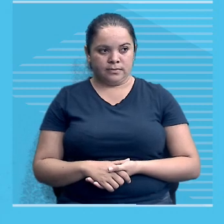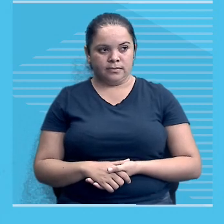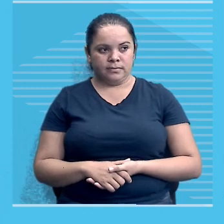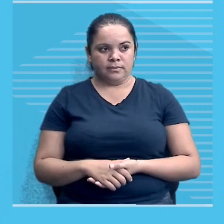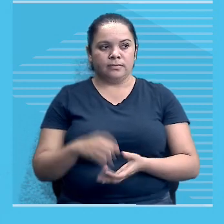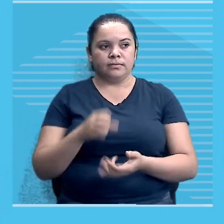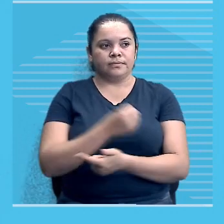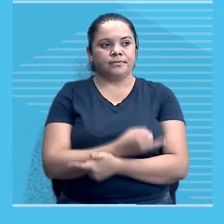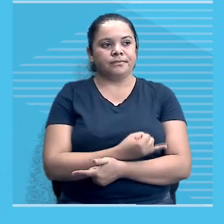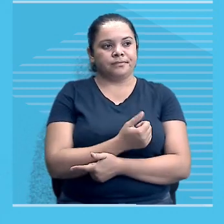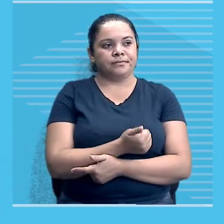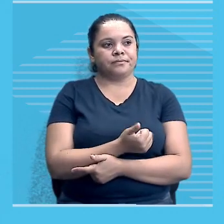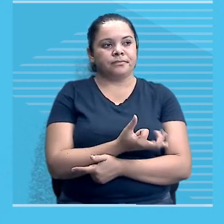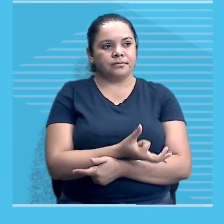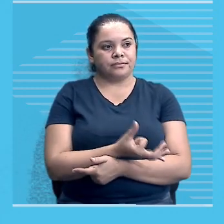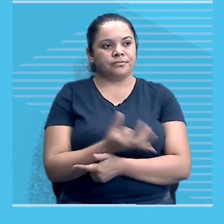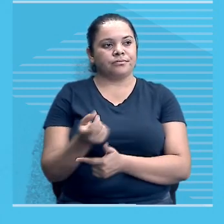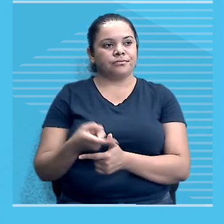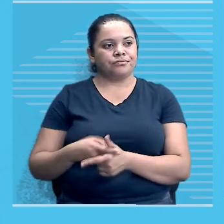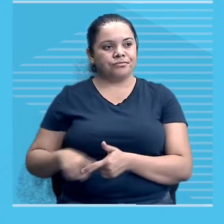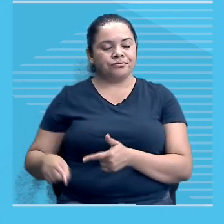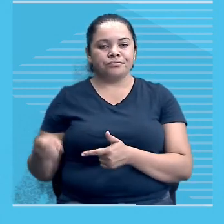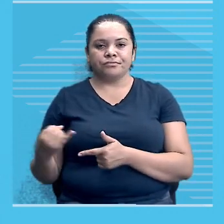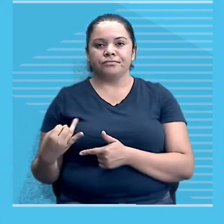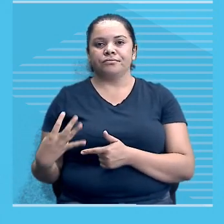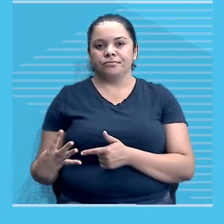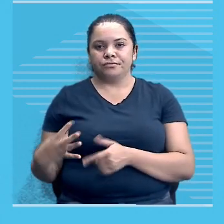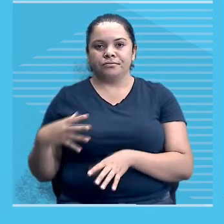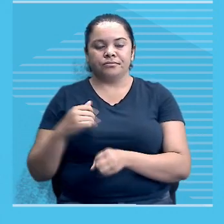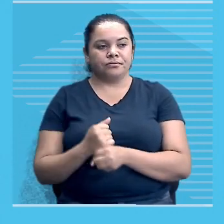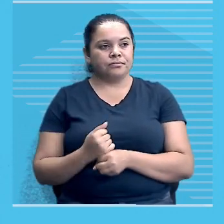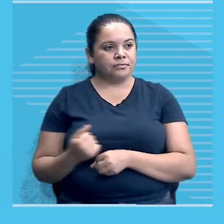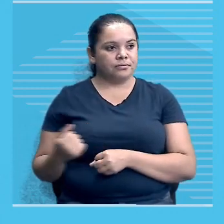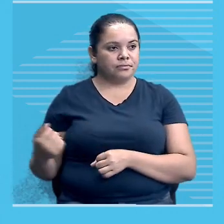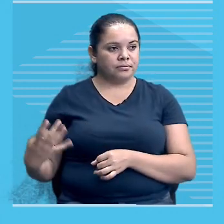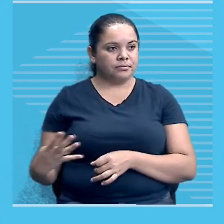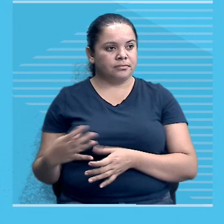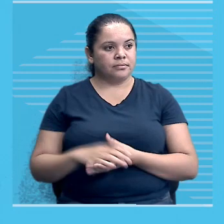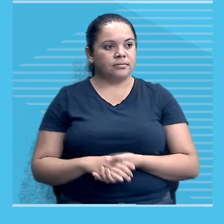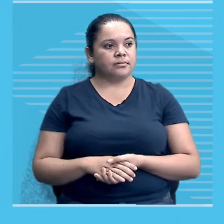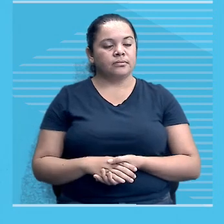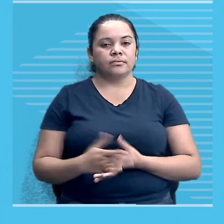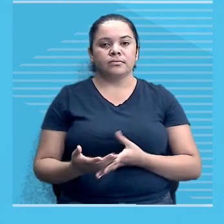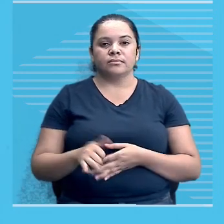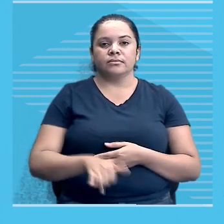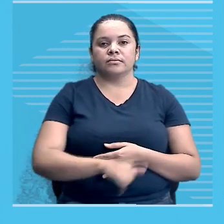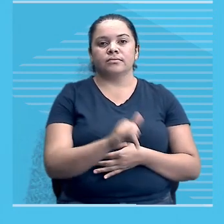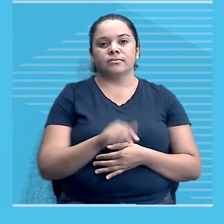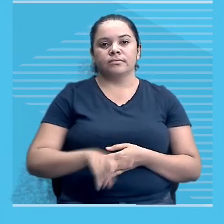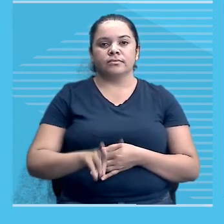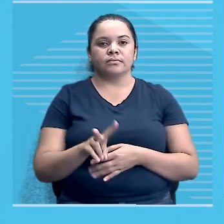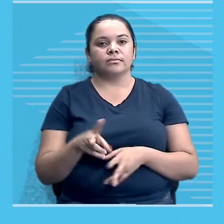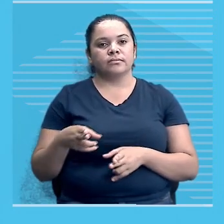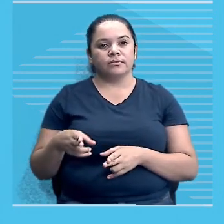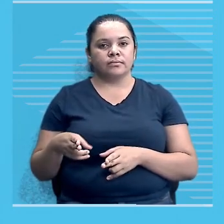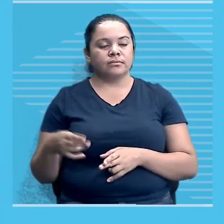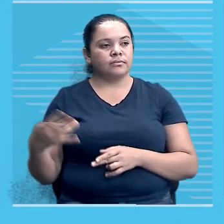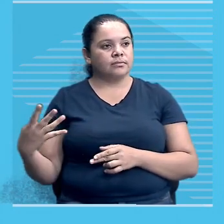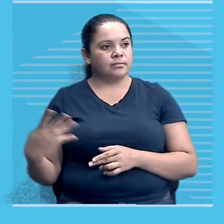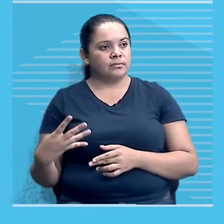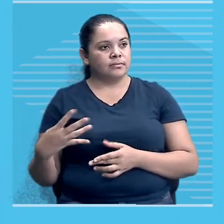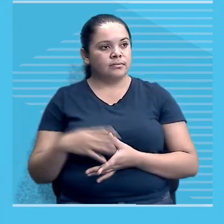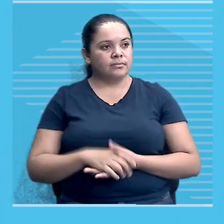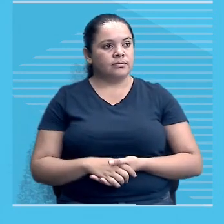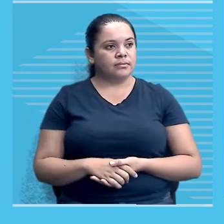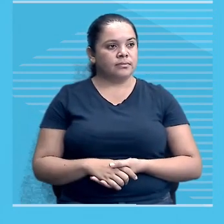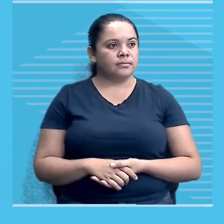isso Olha só então o meu Y do vértice Ele é quatro o meu valor